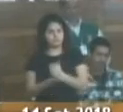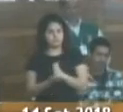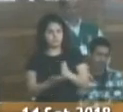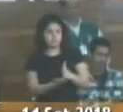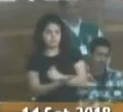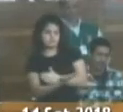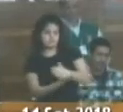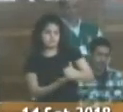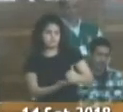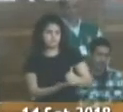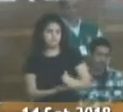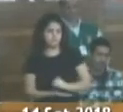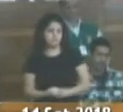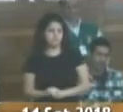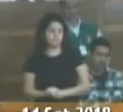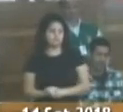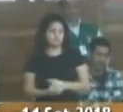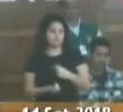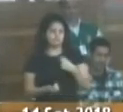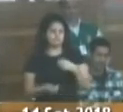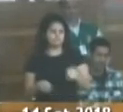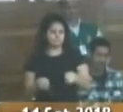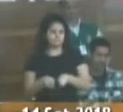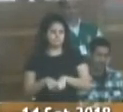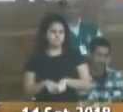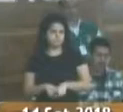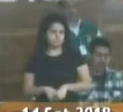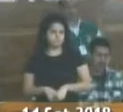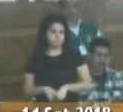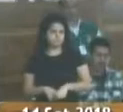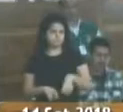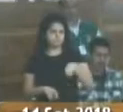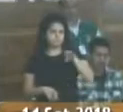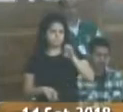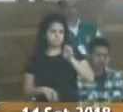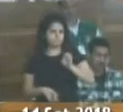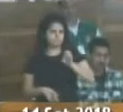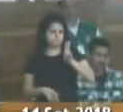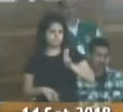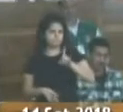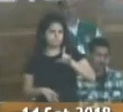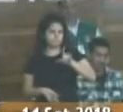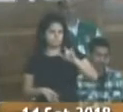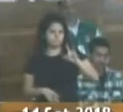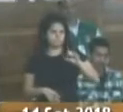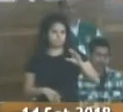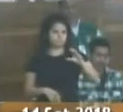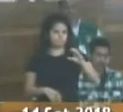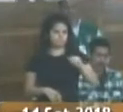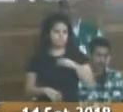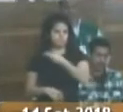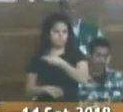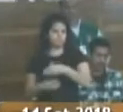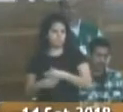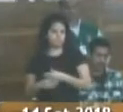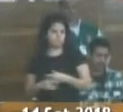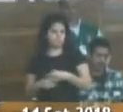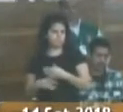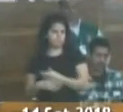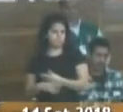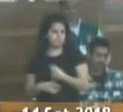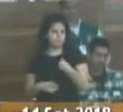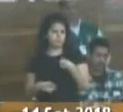né? Teve aquele, ia ser Ulisses Guimarães, parece, o outro município, eu fui uma que